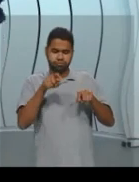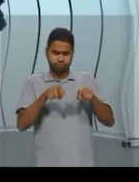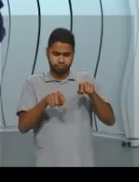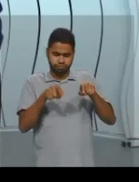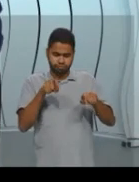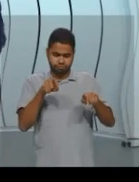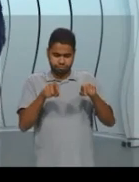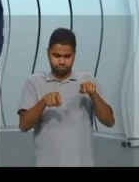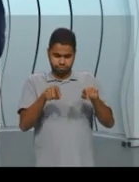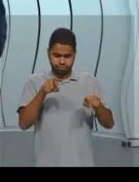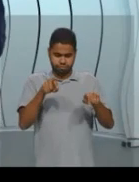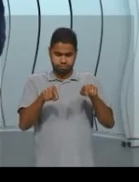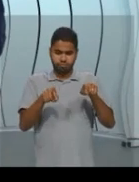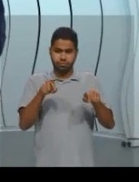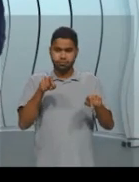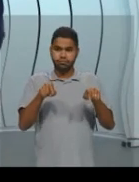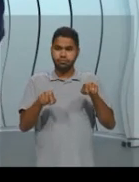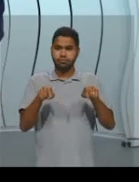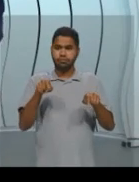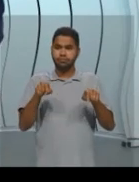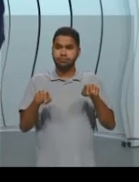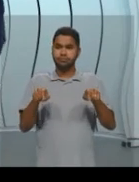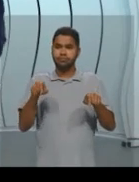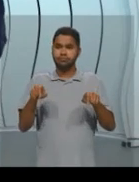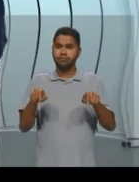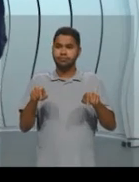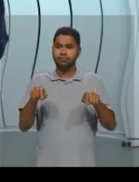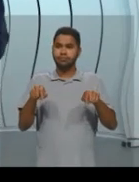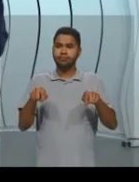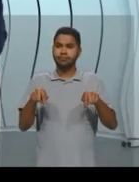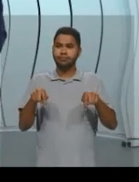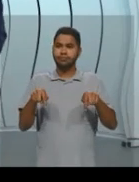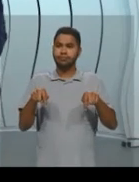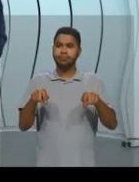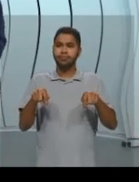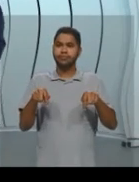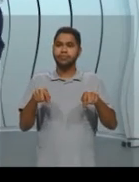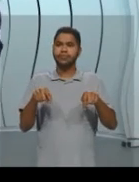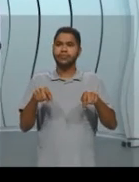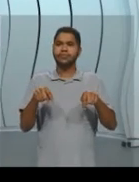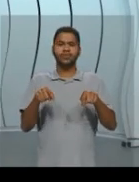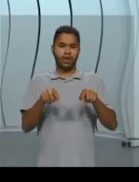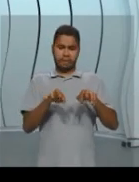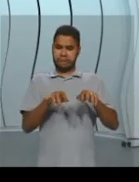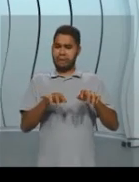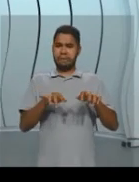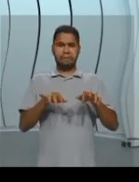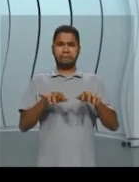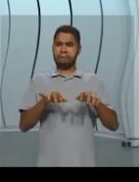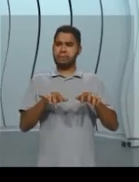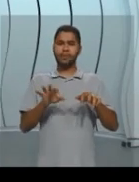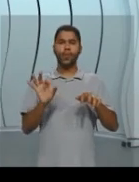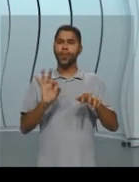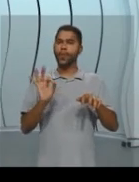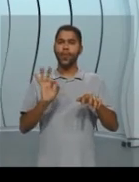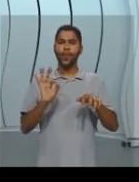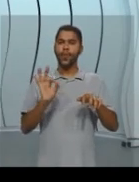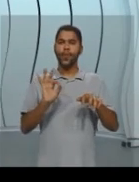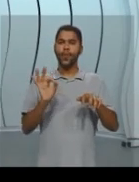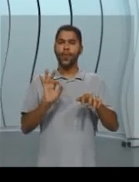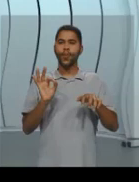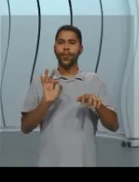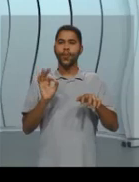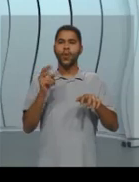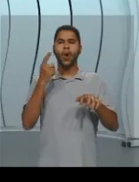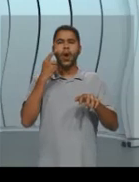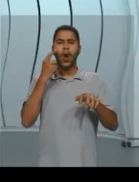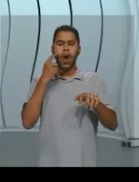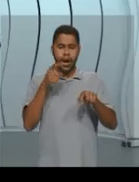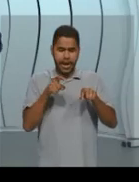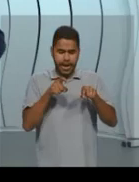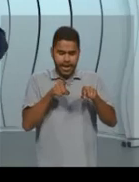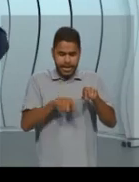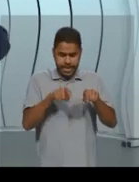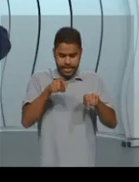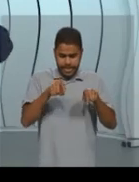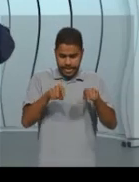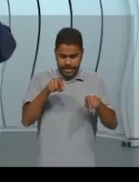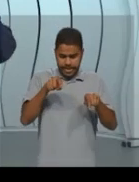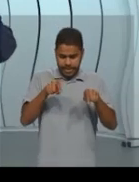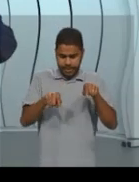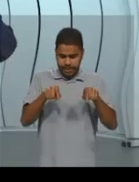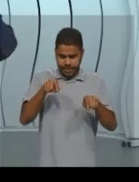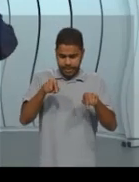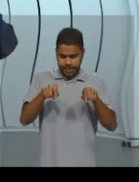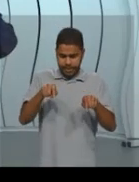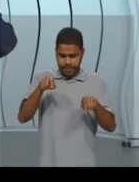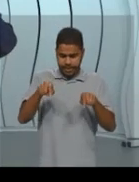apenas um dedo. Então, ele, na informática, né? Olha como que ele é na informática. Ele não é muito bom